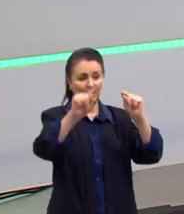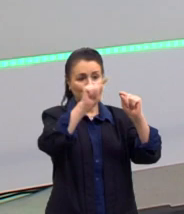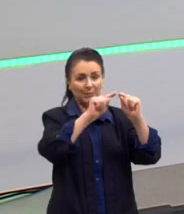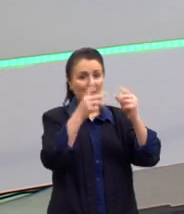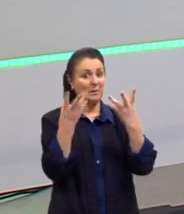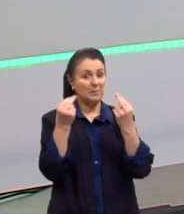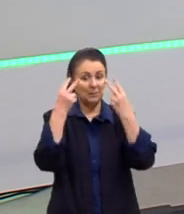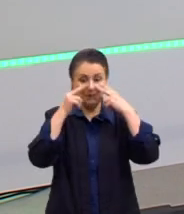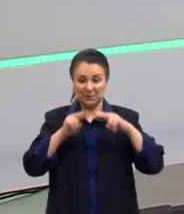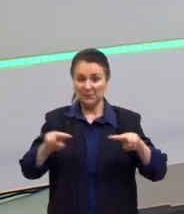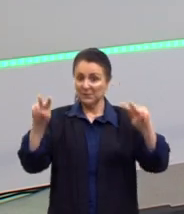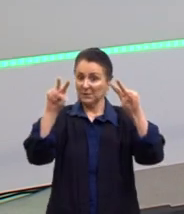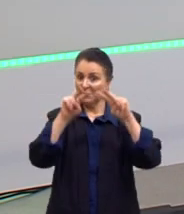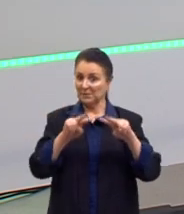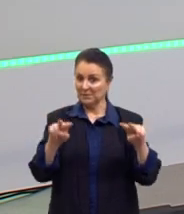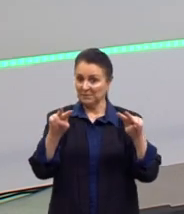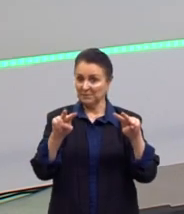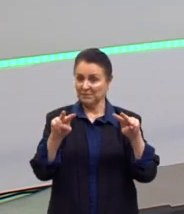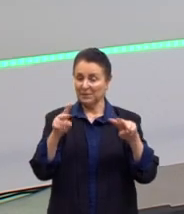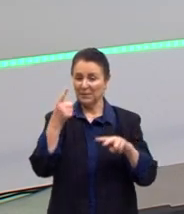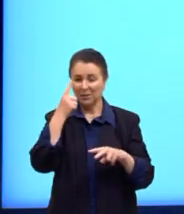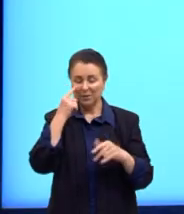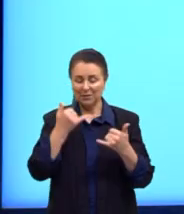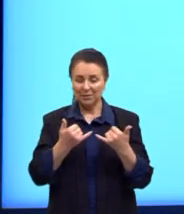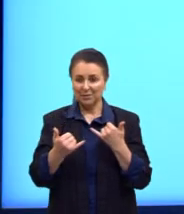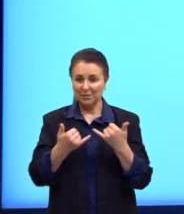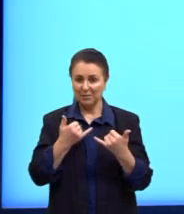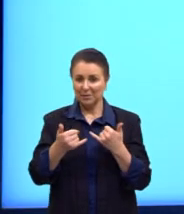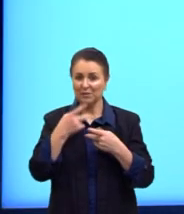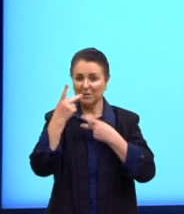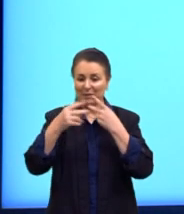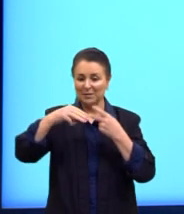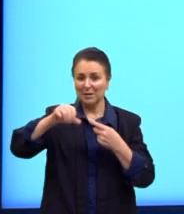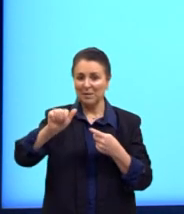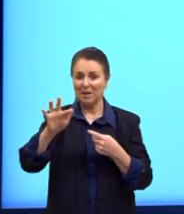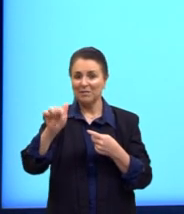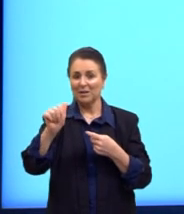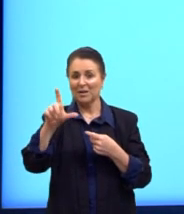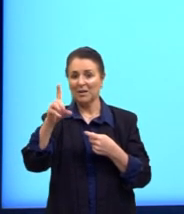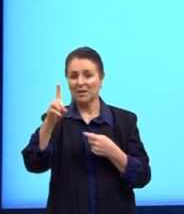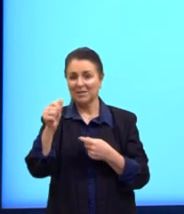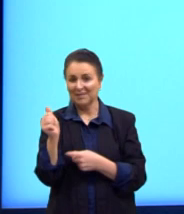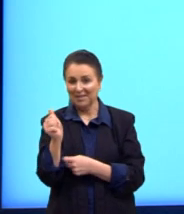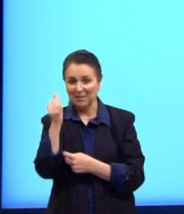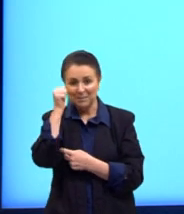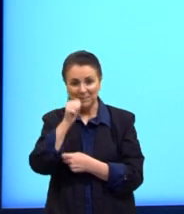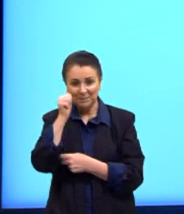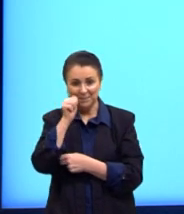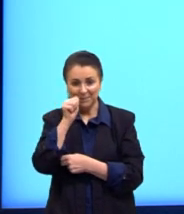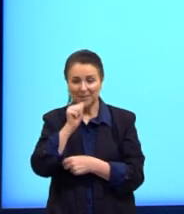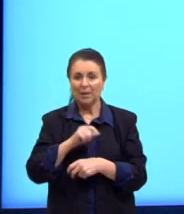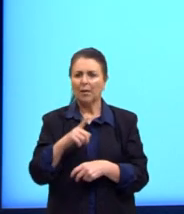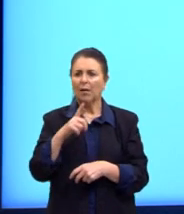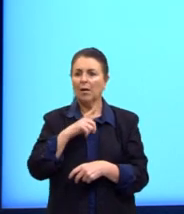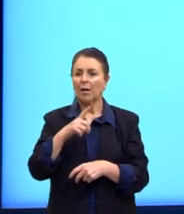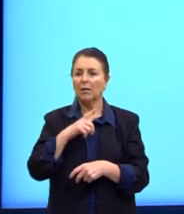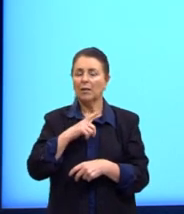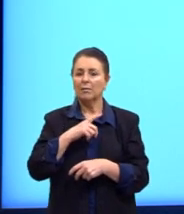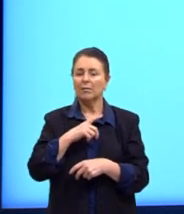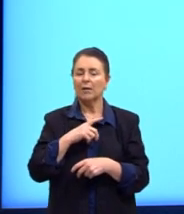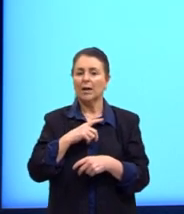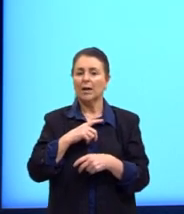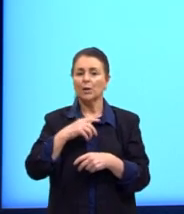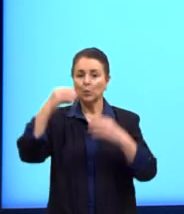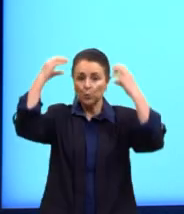tá olha um exemplo aí falando da Mafalda né ela tá com o ursinho de pelúcia